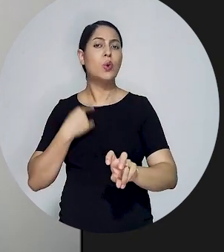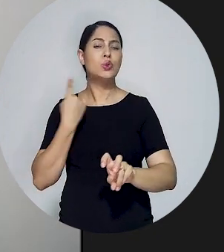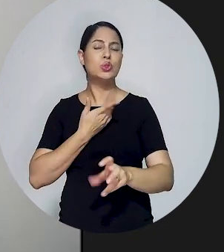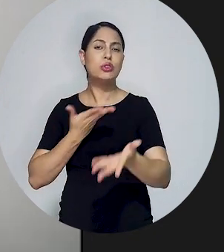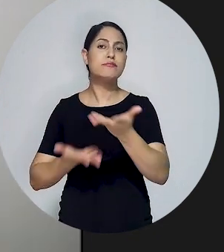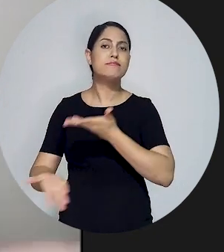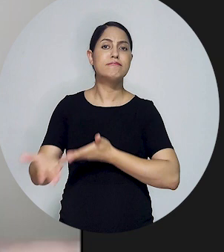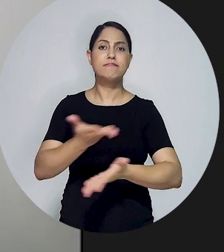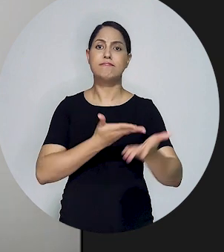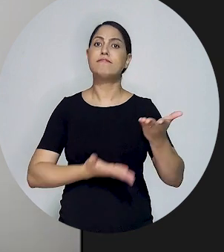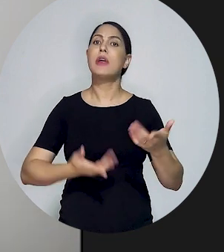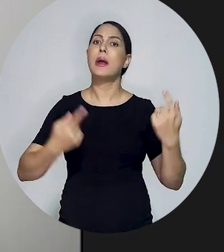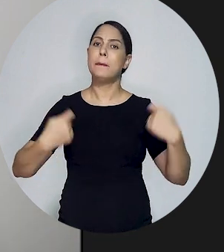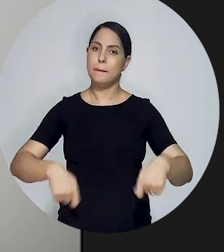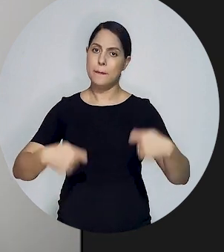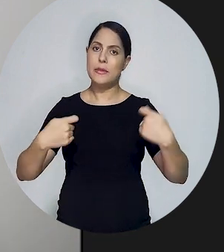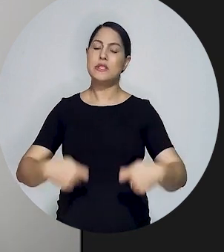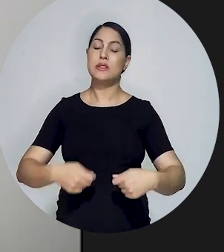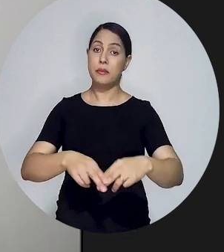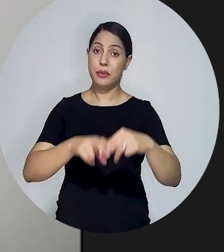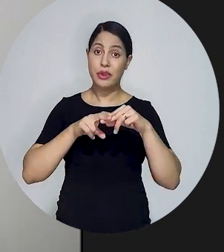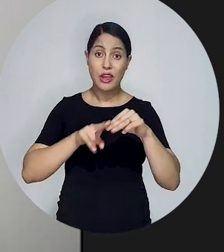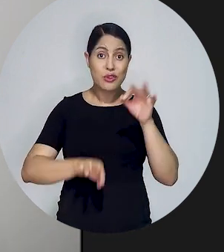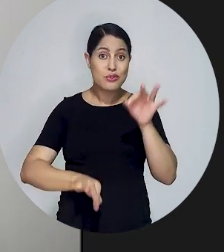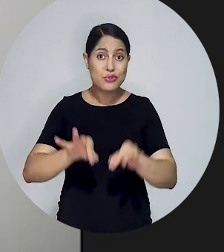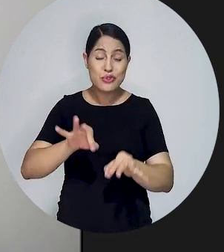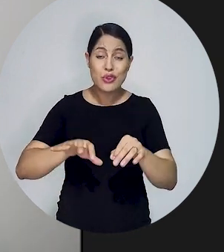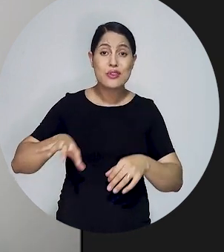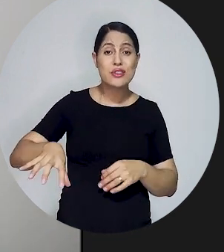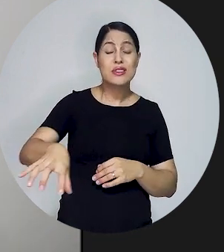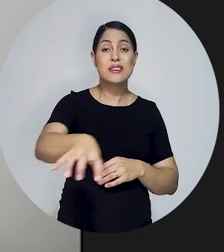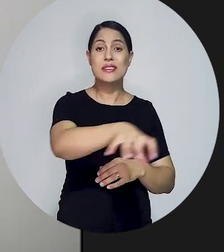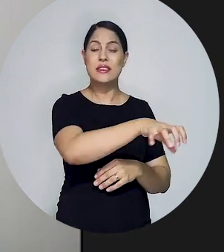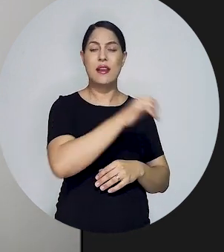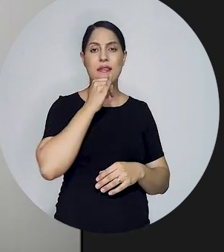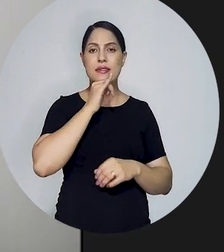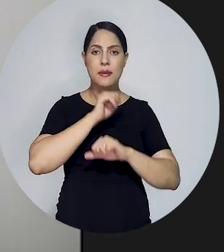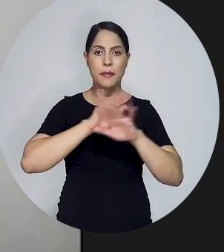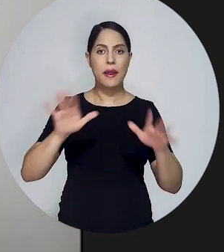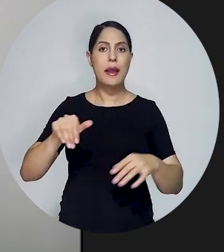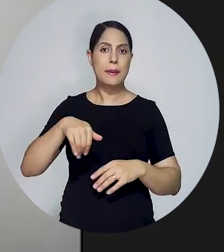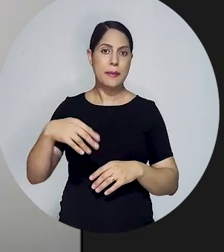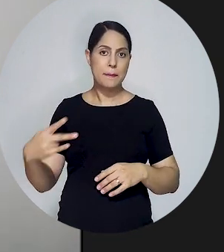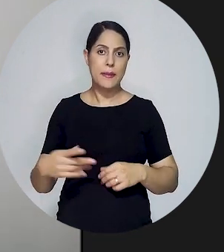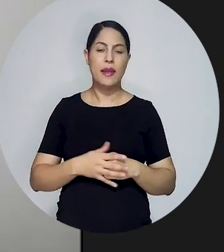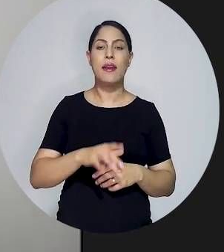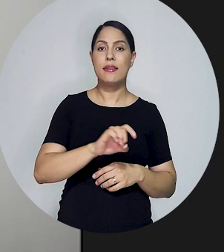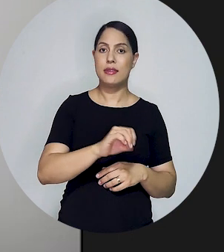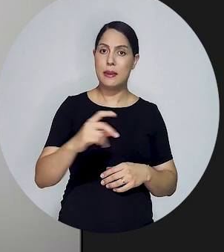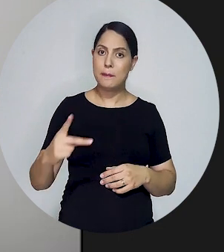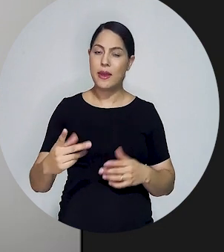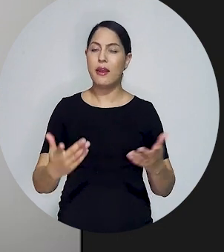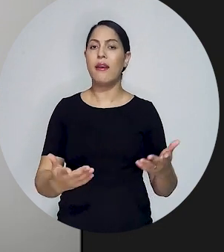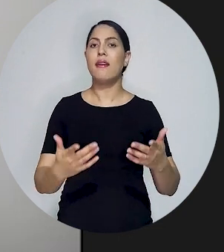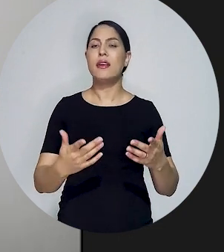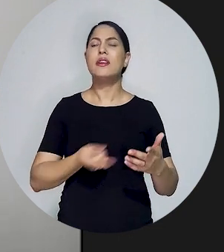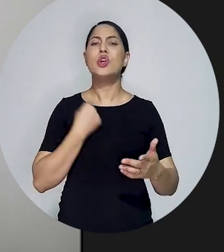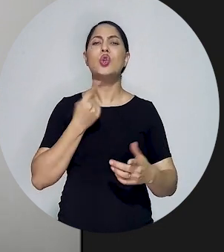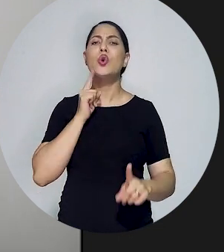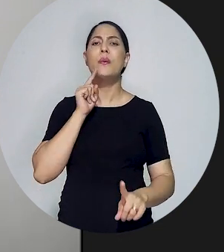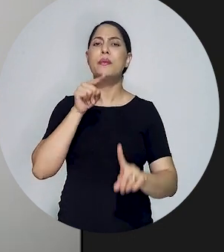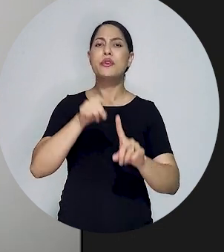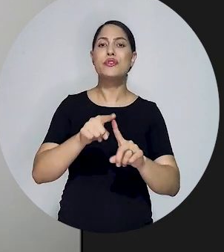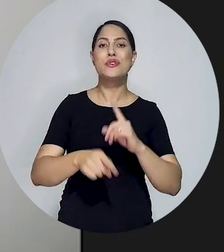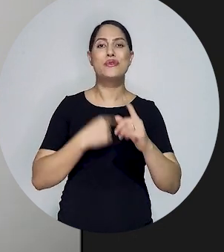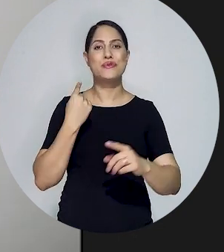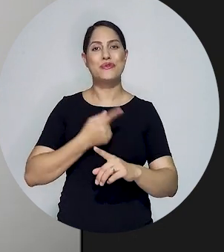Conselho Federal em outras temáticas e também buscar aproximação de outros órgãos do sistema de justiça que trabalhem essa pauta, exemplo, Ministério